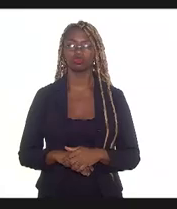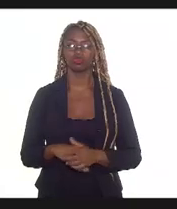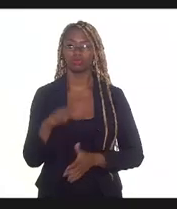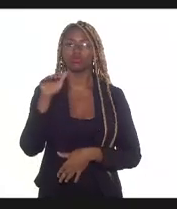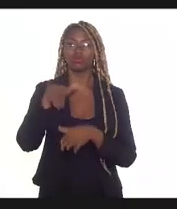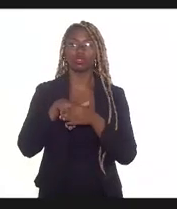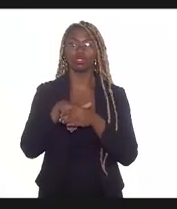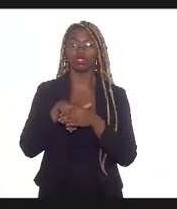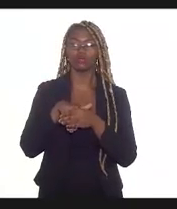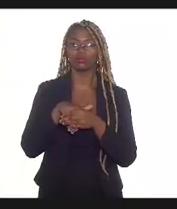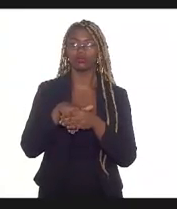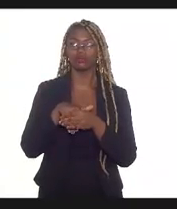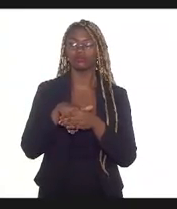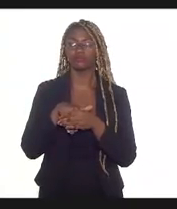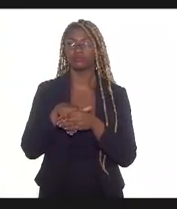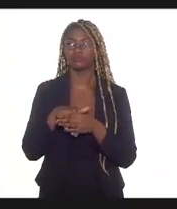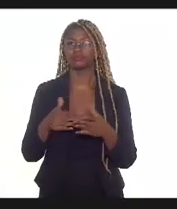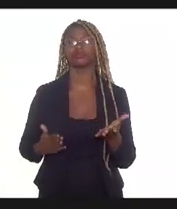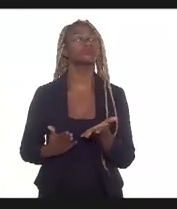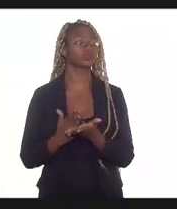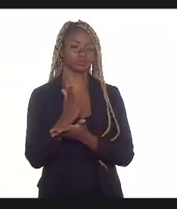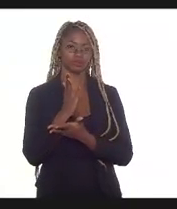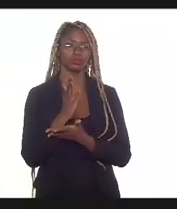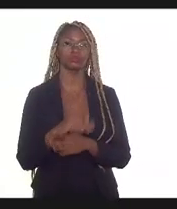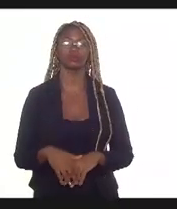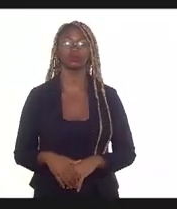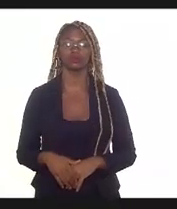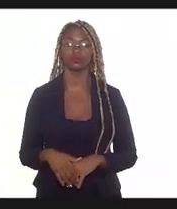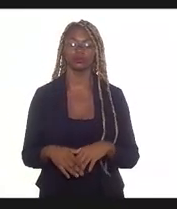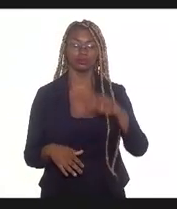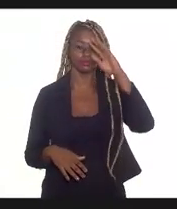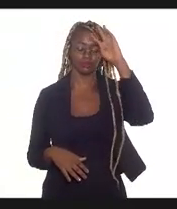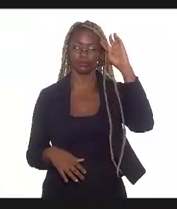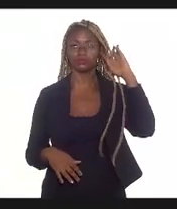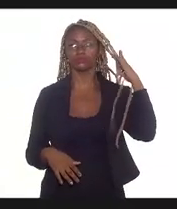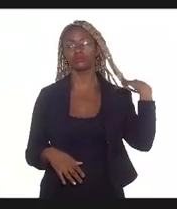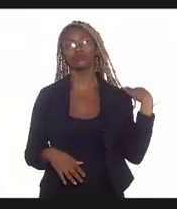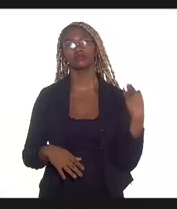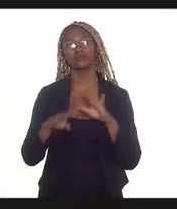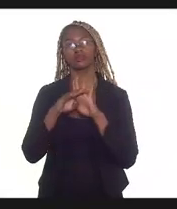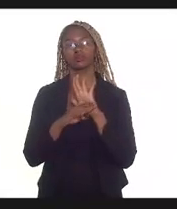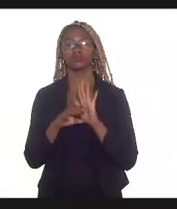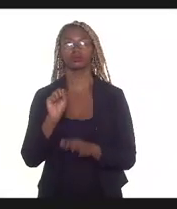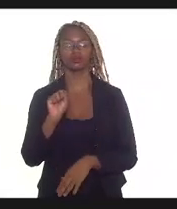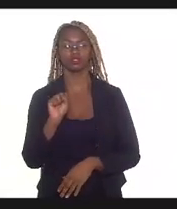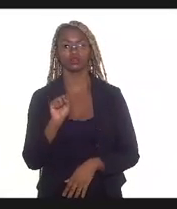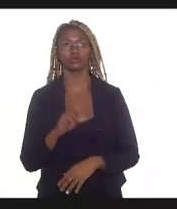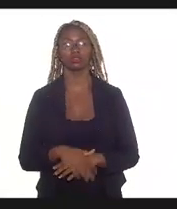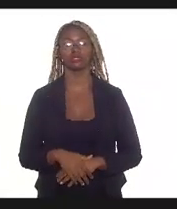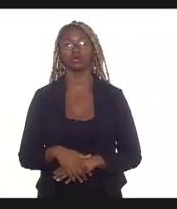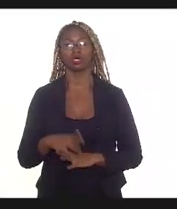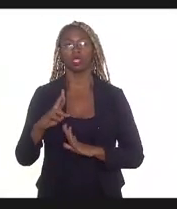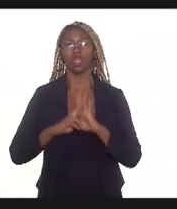Em votação. Aprovado. 8 da pauta. Relatoria, deputado Rosenberg